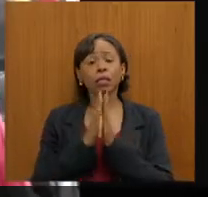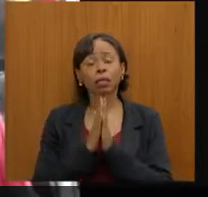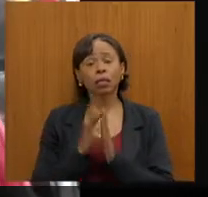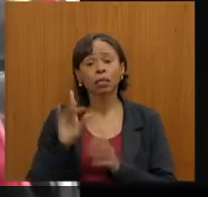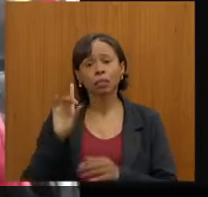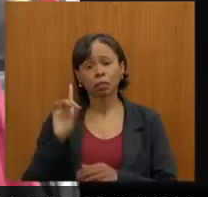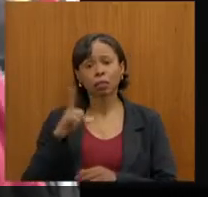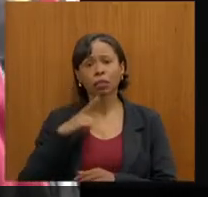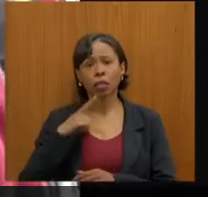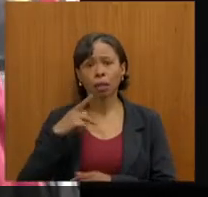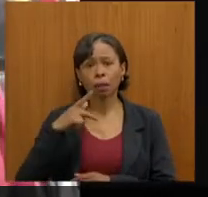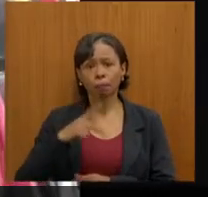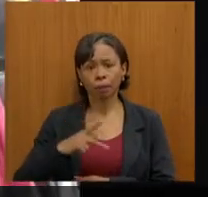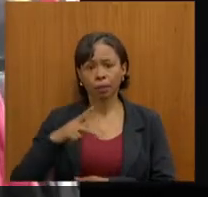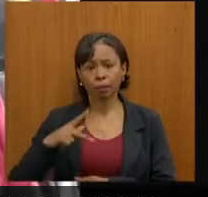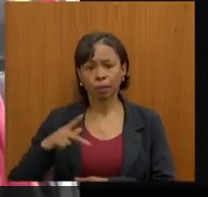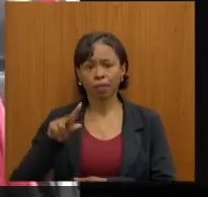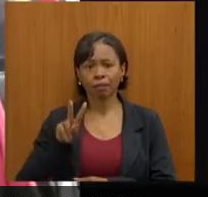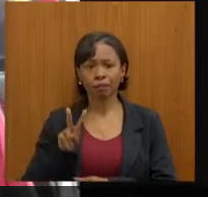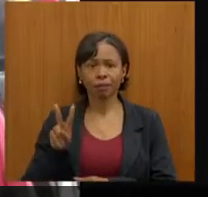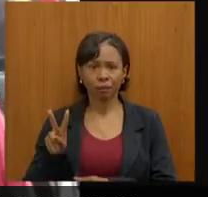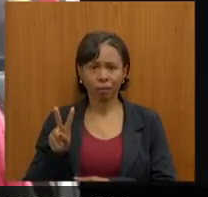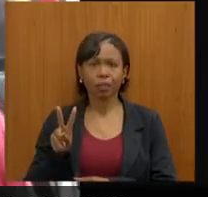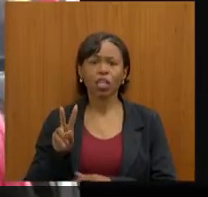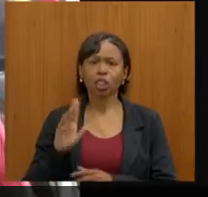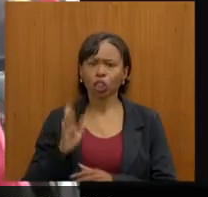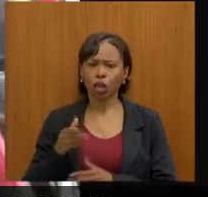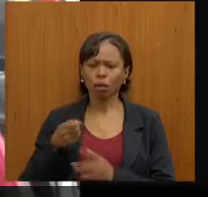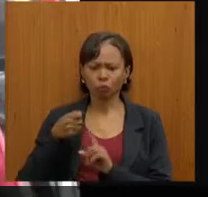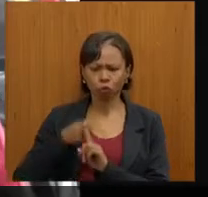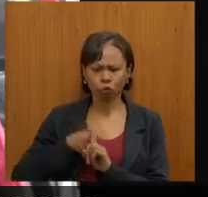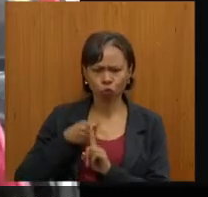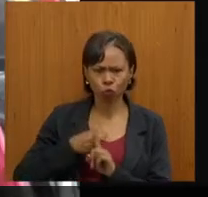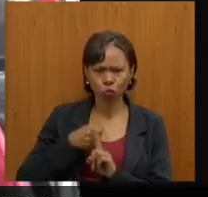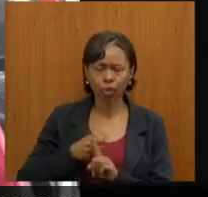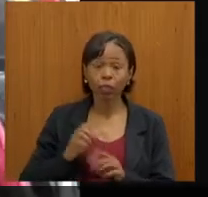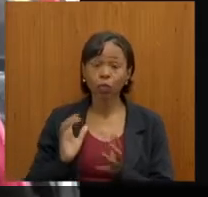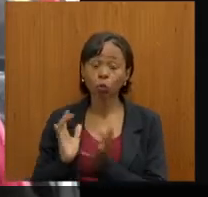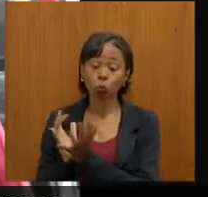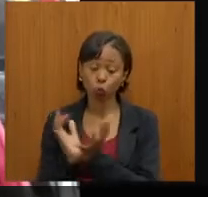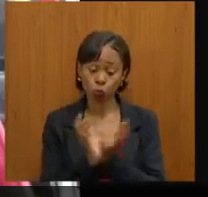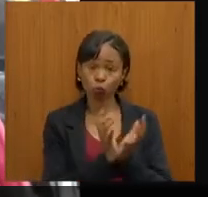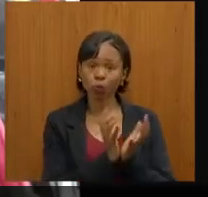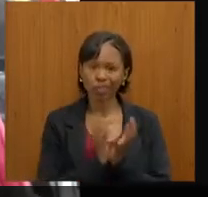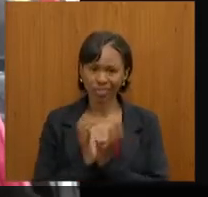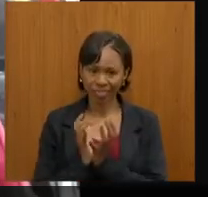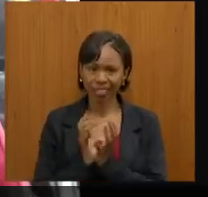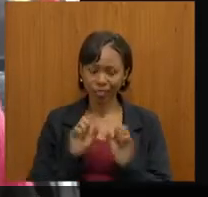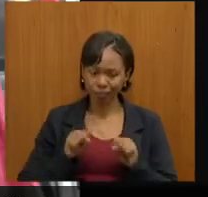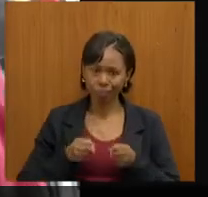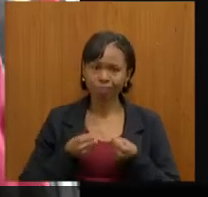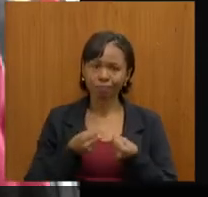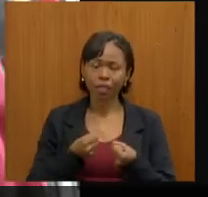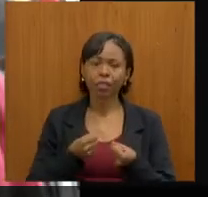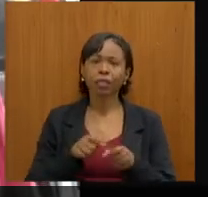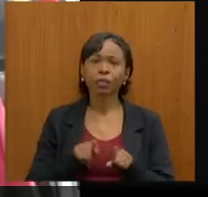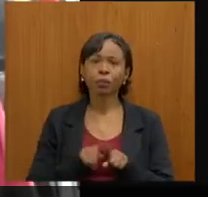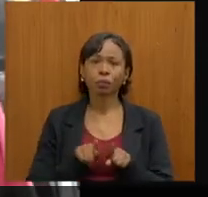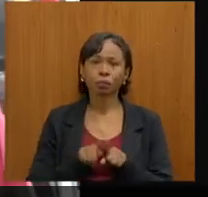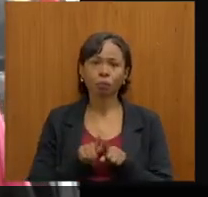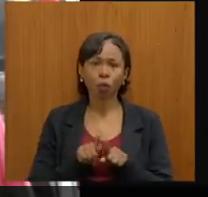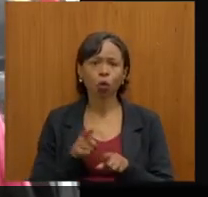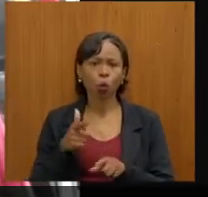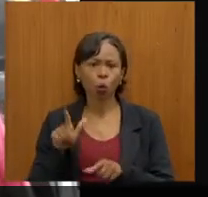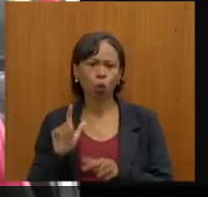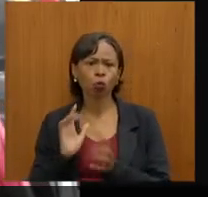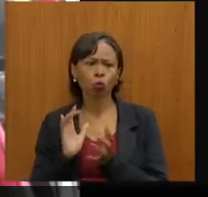app ver que tem tá com uma coisa muito grande temos a rede de enfrentamento né temos o para casa que Olá familiar tá